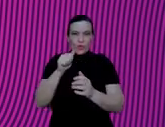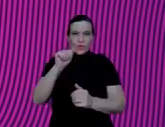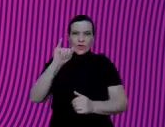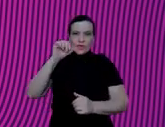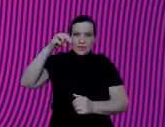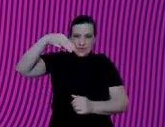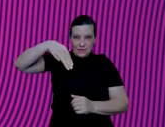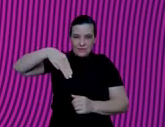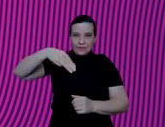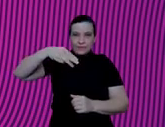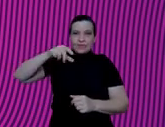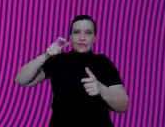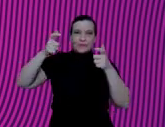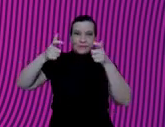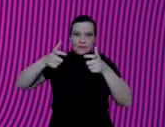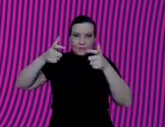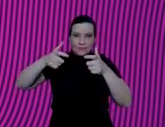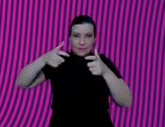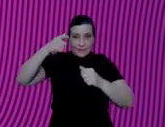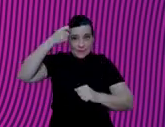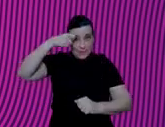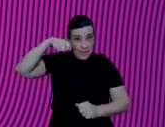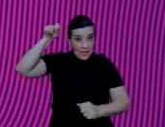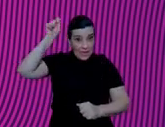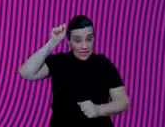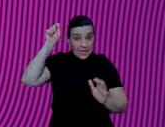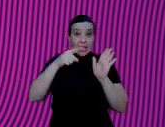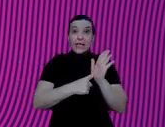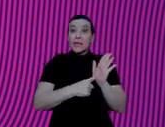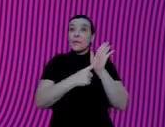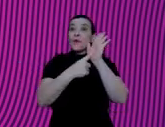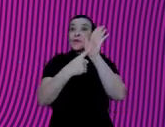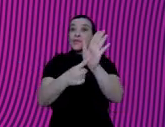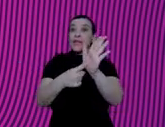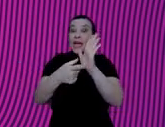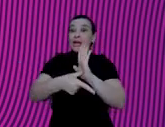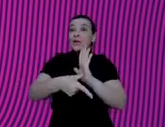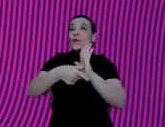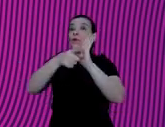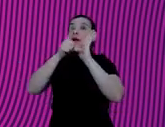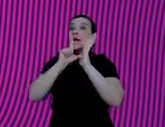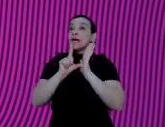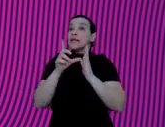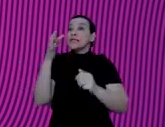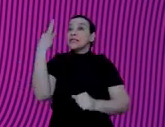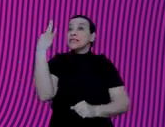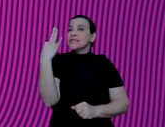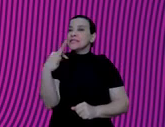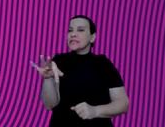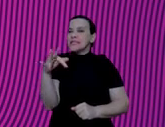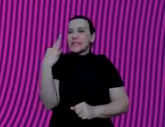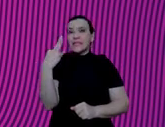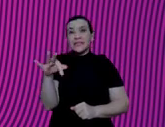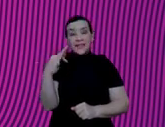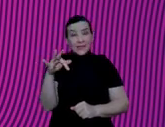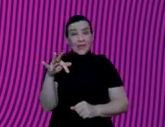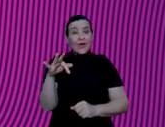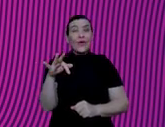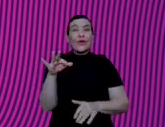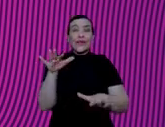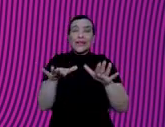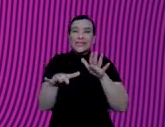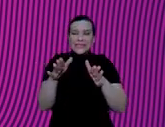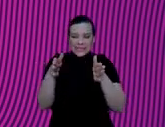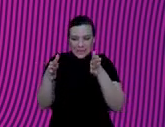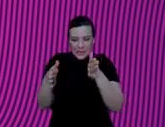eles mostraram que antes da dor, várias estruturas cerebrais estão ativas, antes da fase de dor, e provavelmente muito